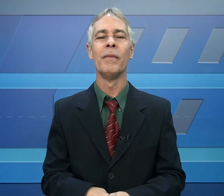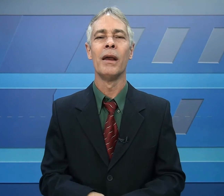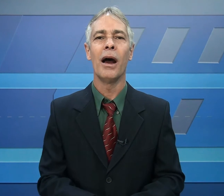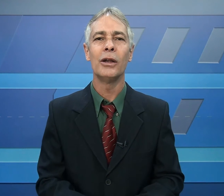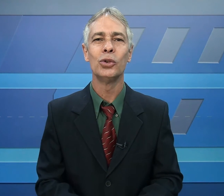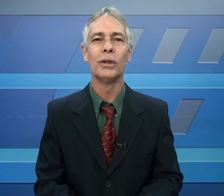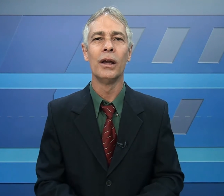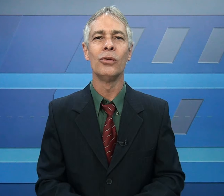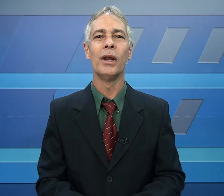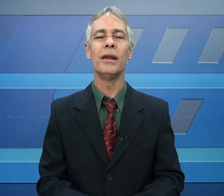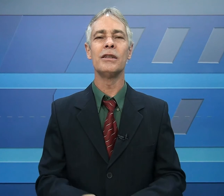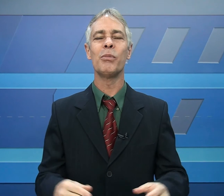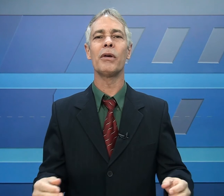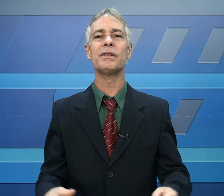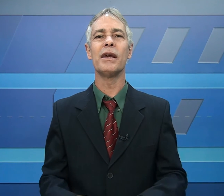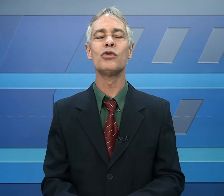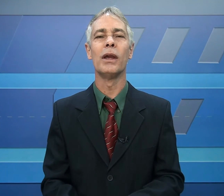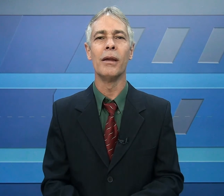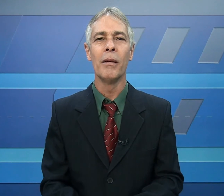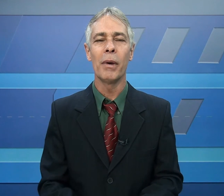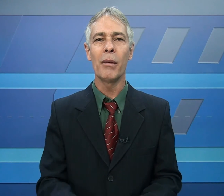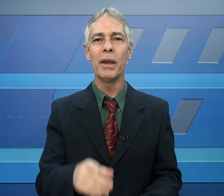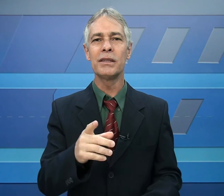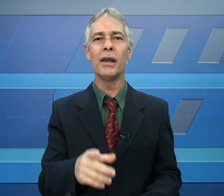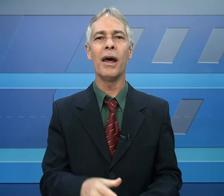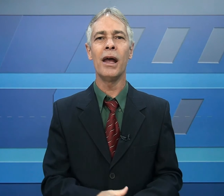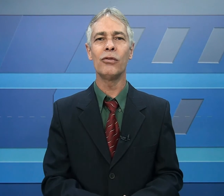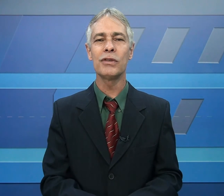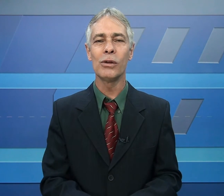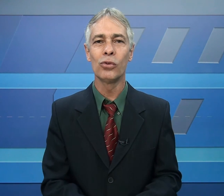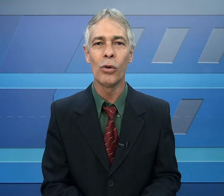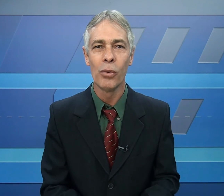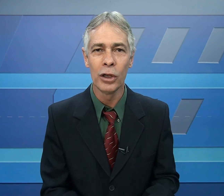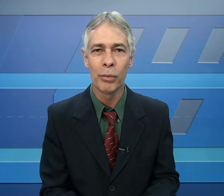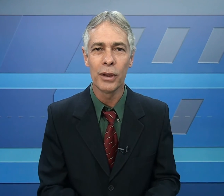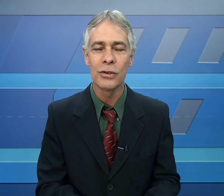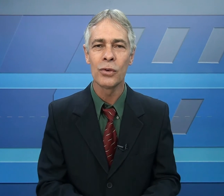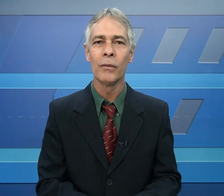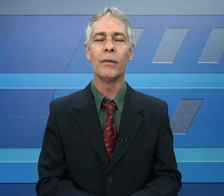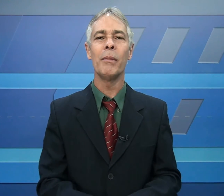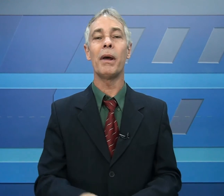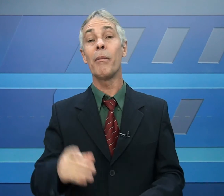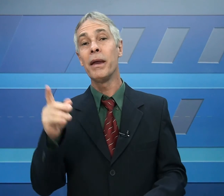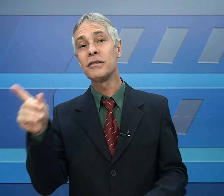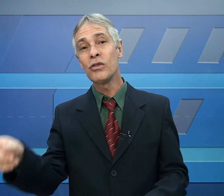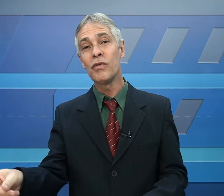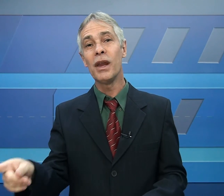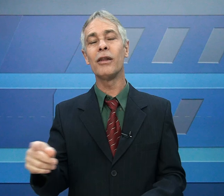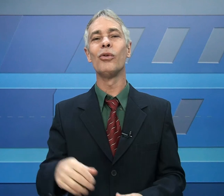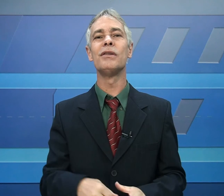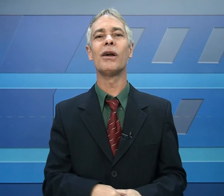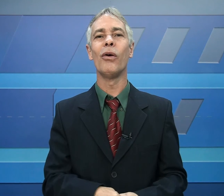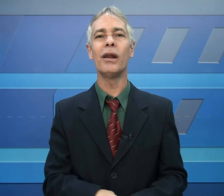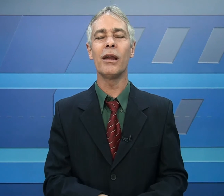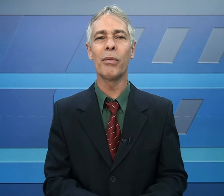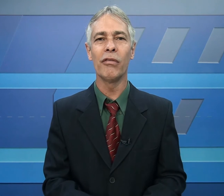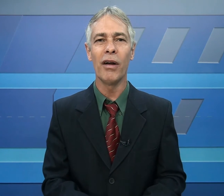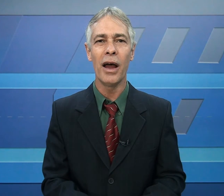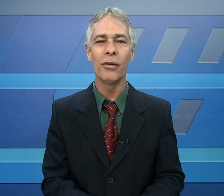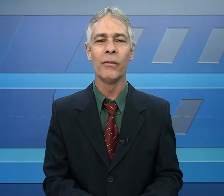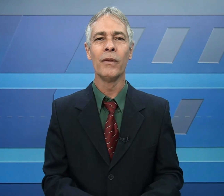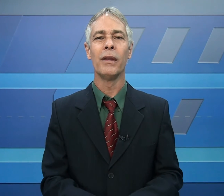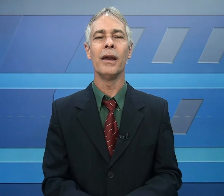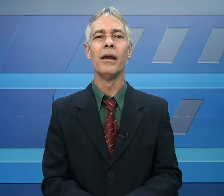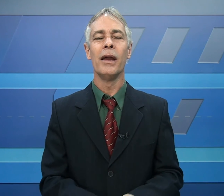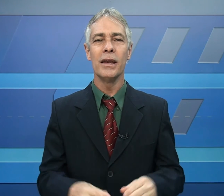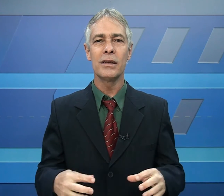também ajudando, né, nesse processo aí. Parabéns, Renato, você lutou muito por isso, né? Parabéns aos vereadores agora que